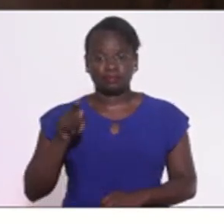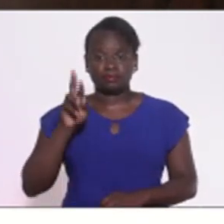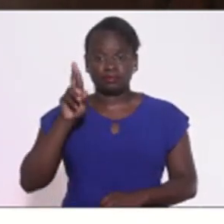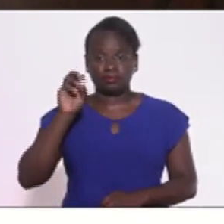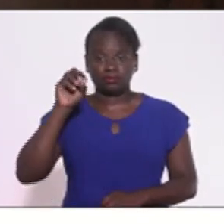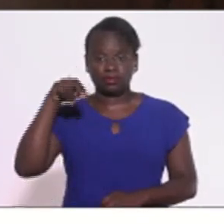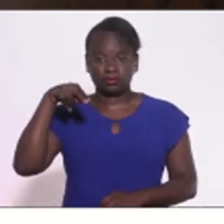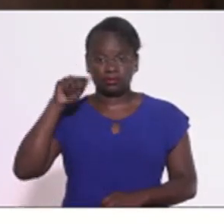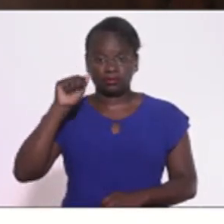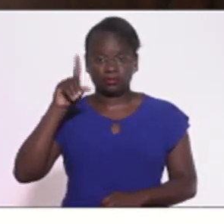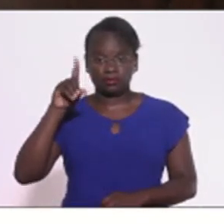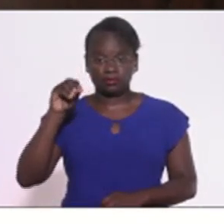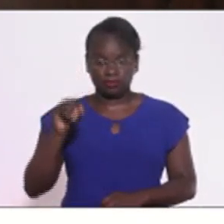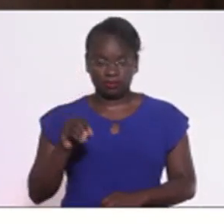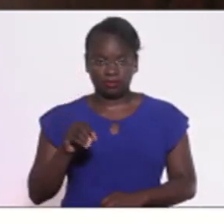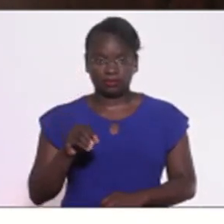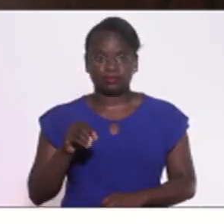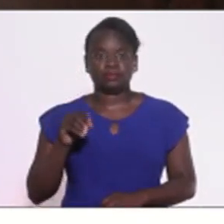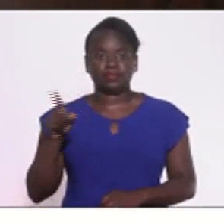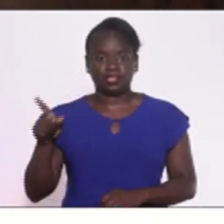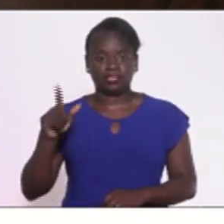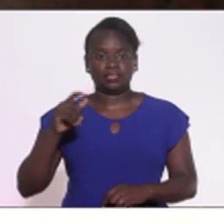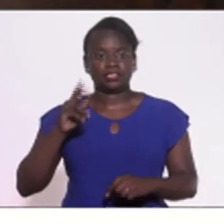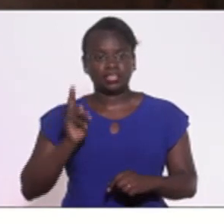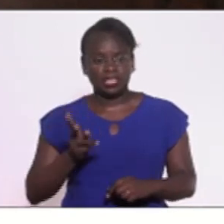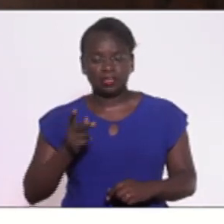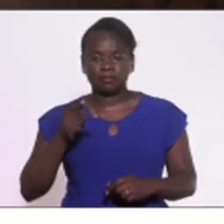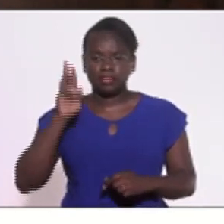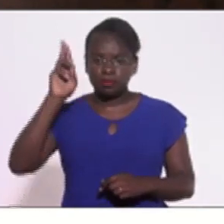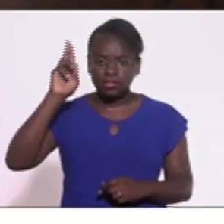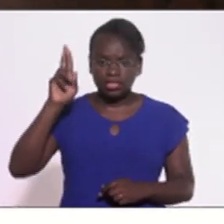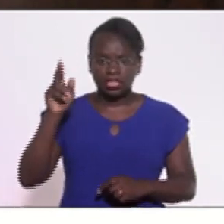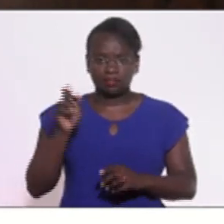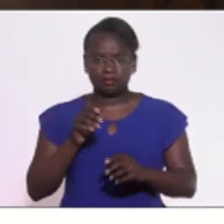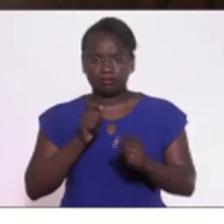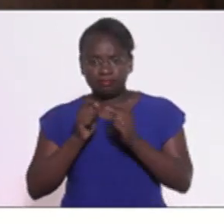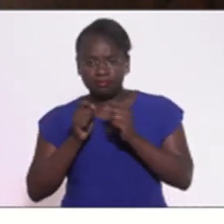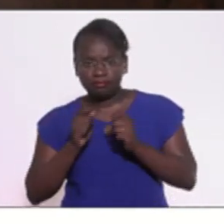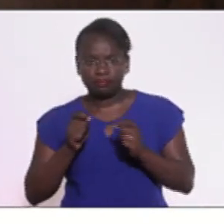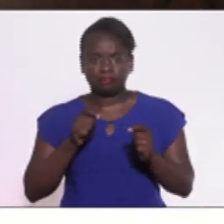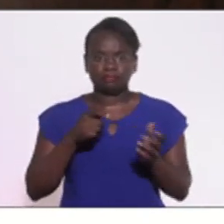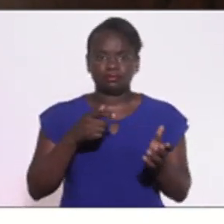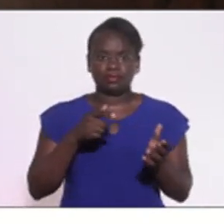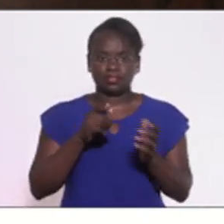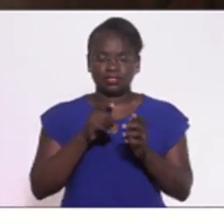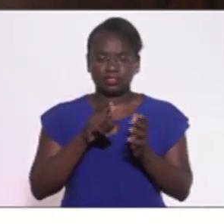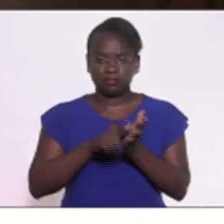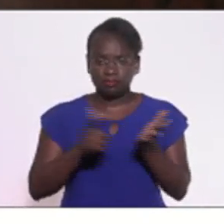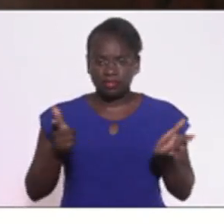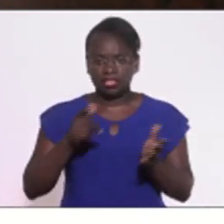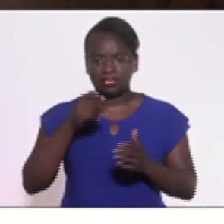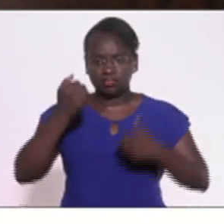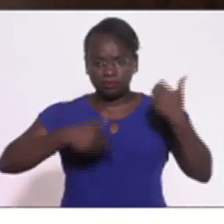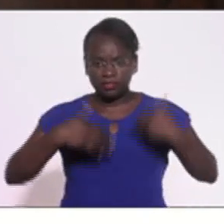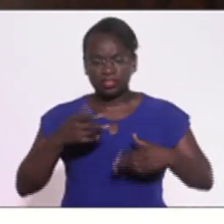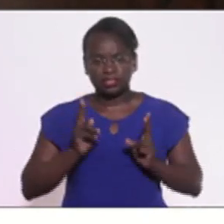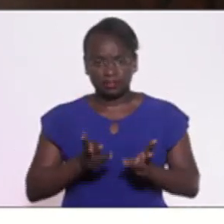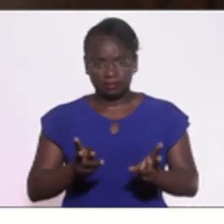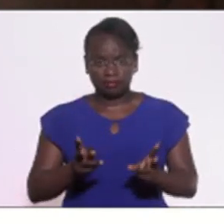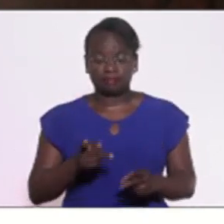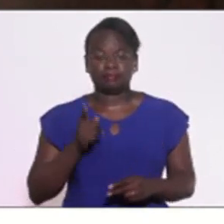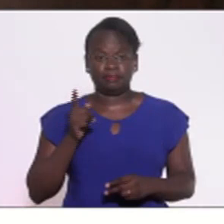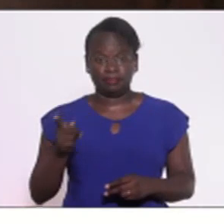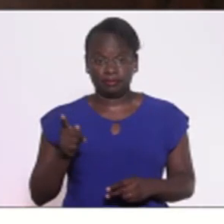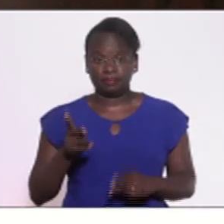Ronaldo, nos programas que sempre conduziu e que conduz, como jornalista,